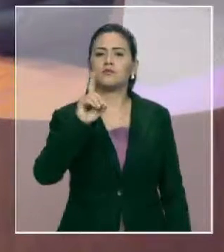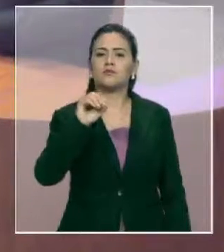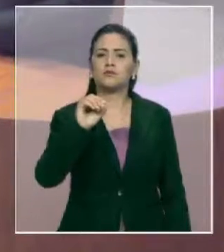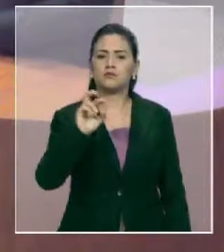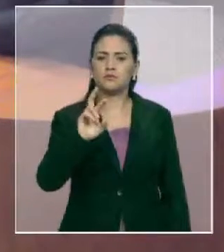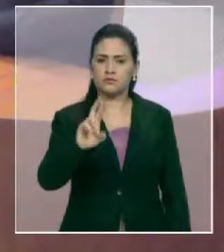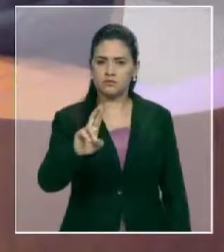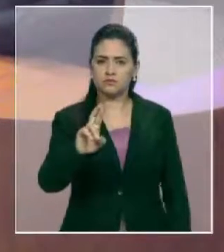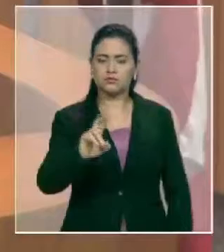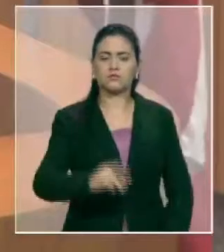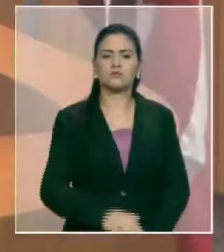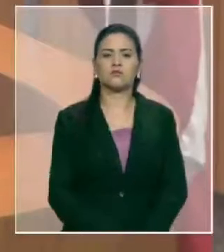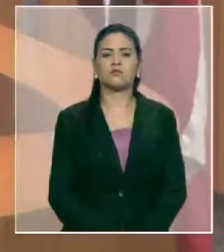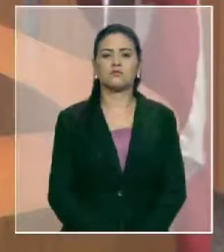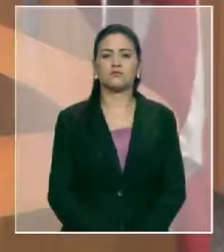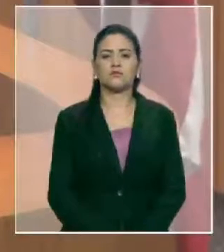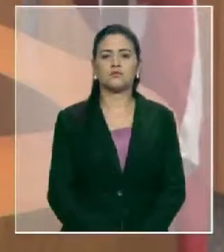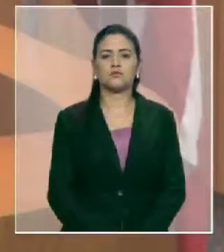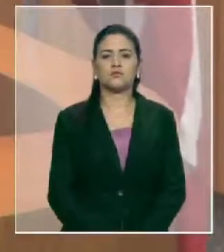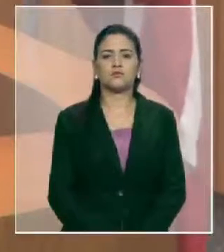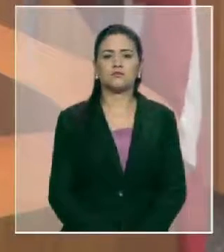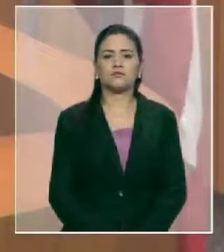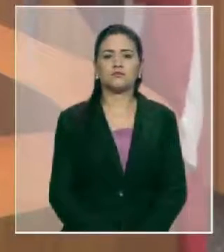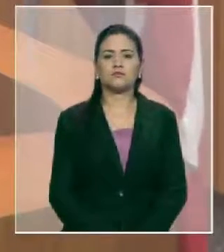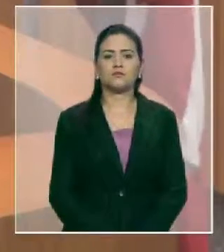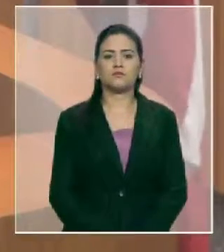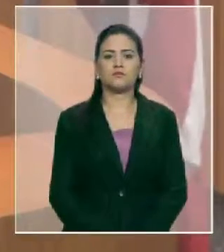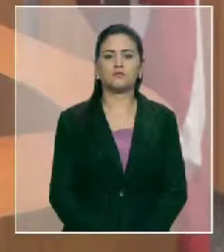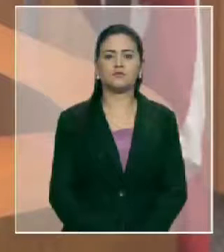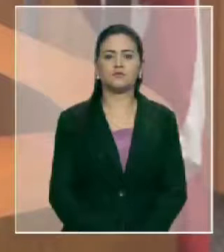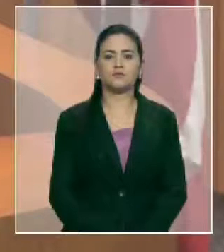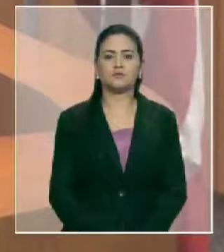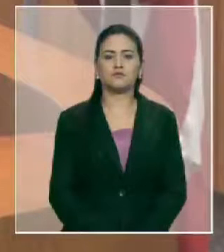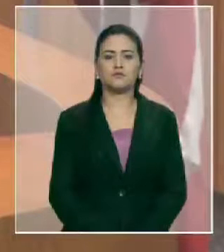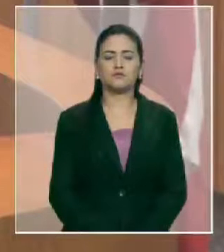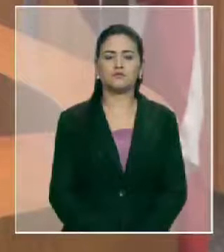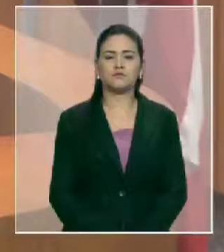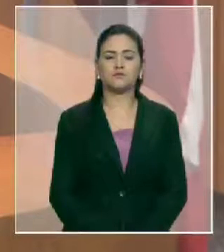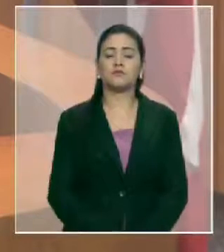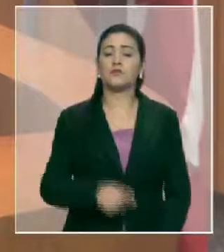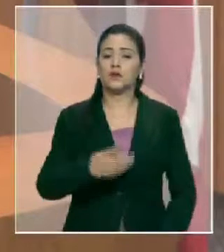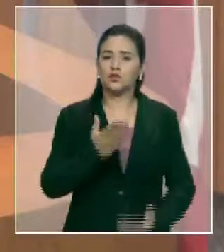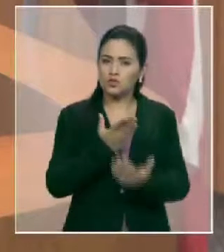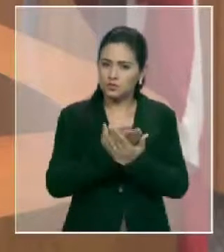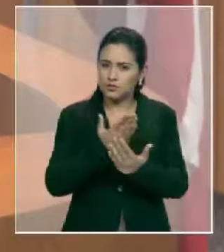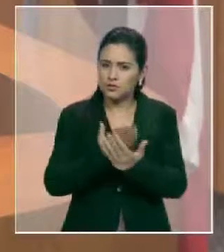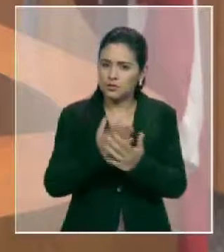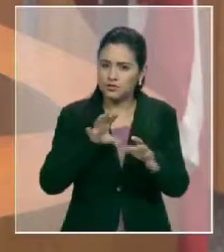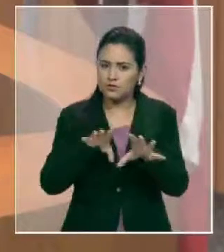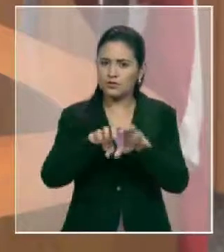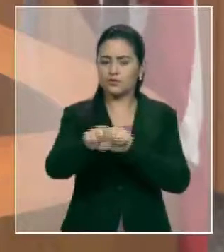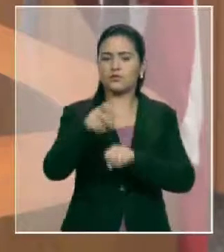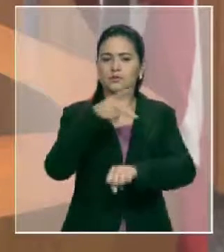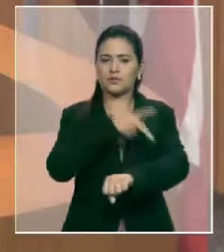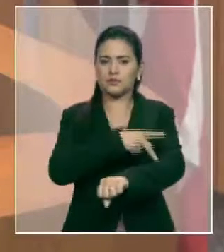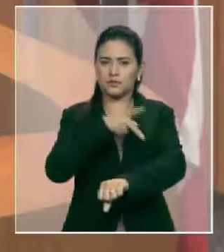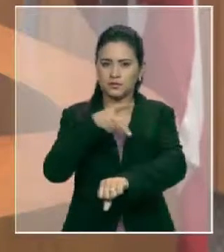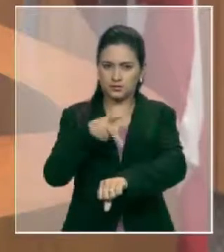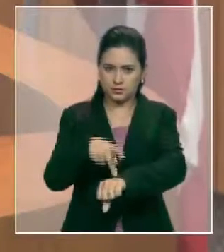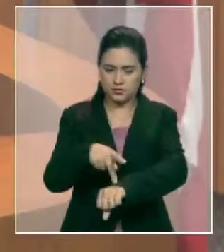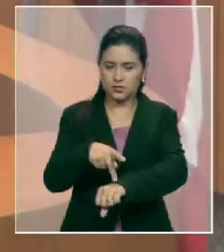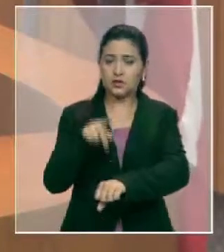Teve uma formação como pedagoga e usou